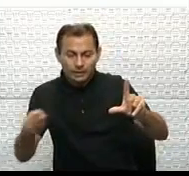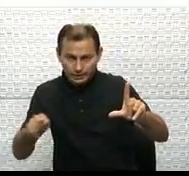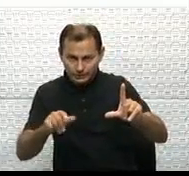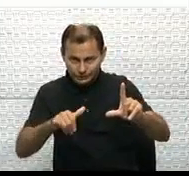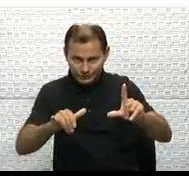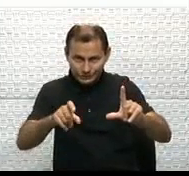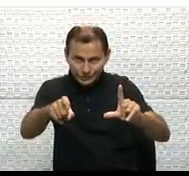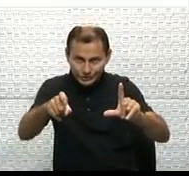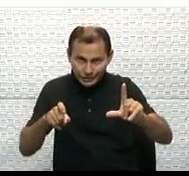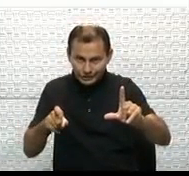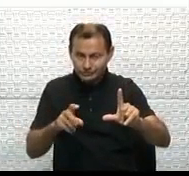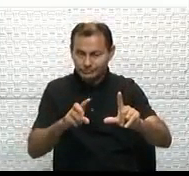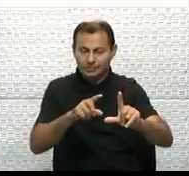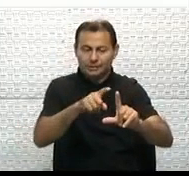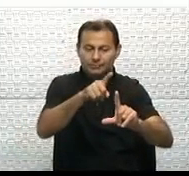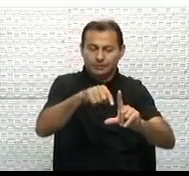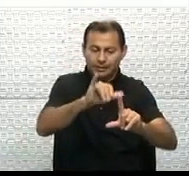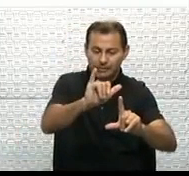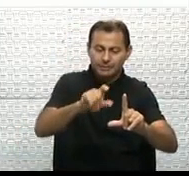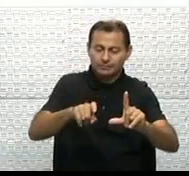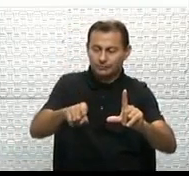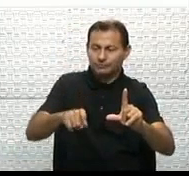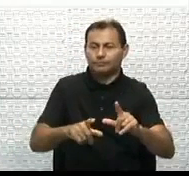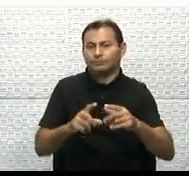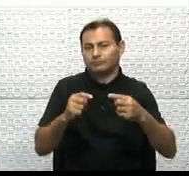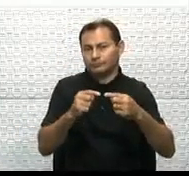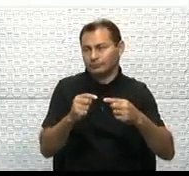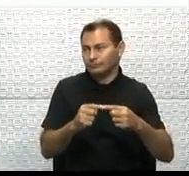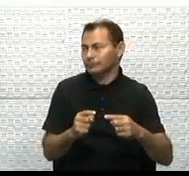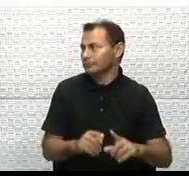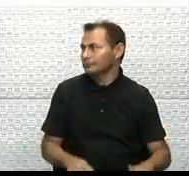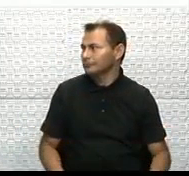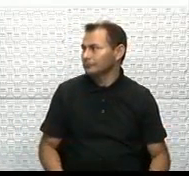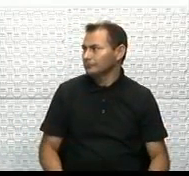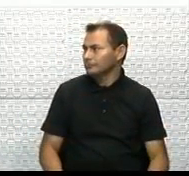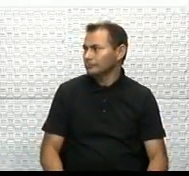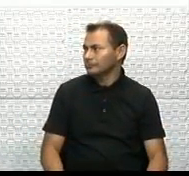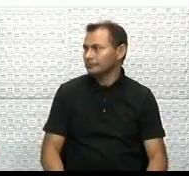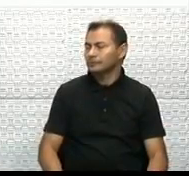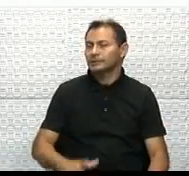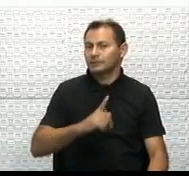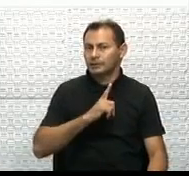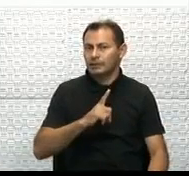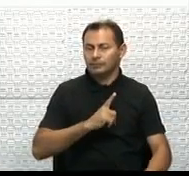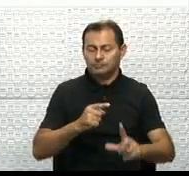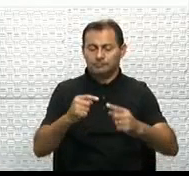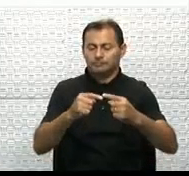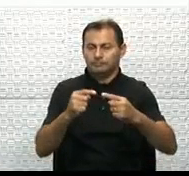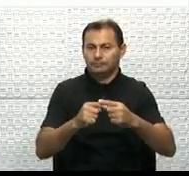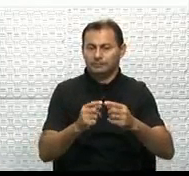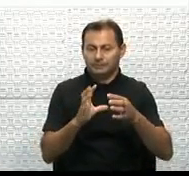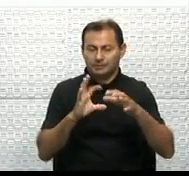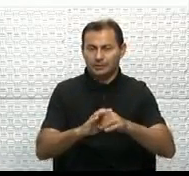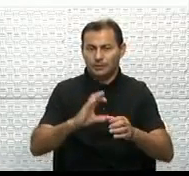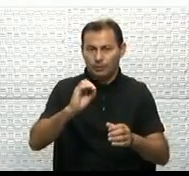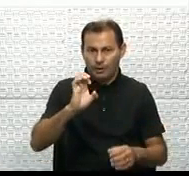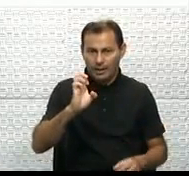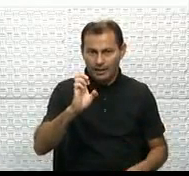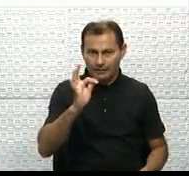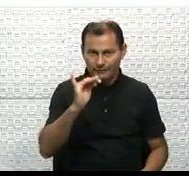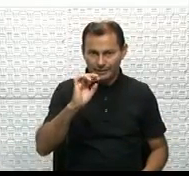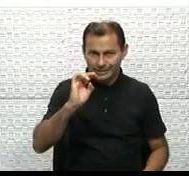supondo que essas variáveis sejam correlacionadas. Existe uma relação estreita entre o coeficiente